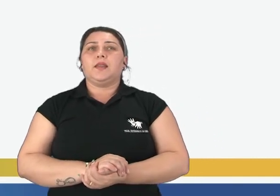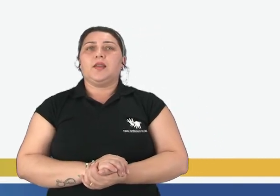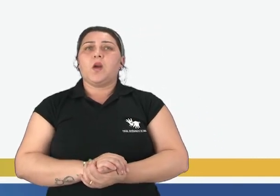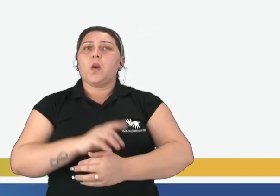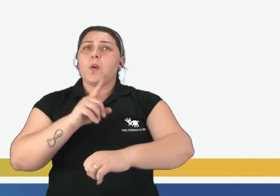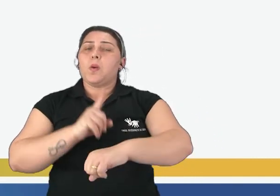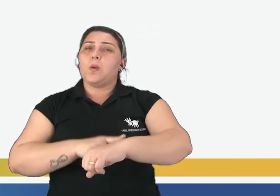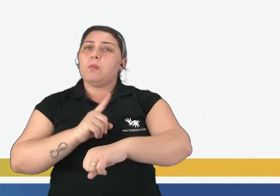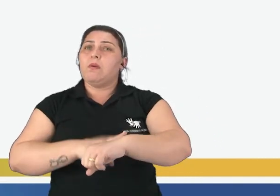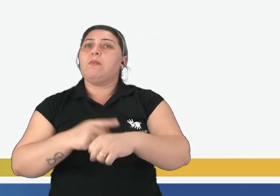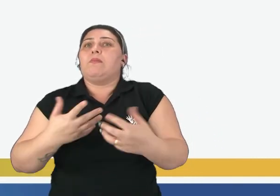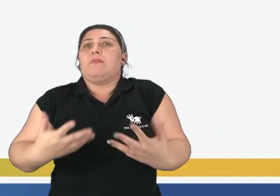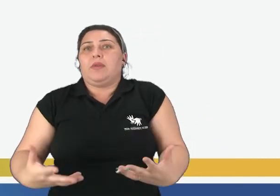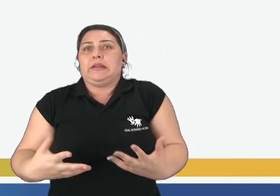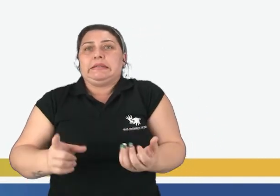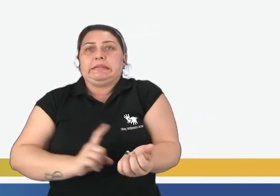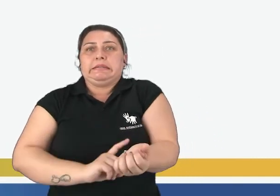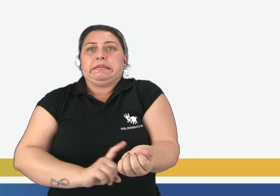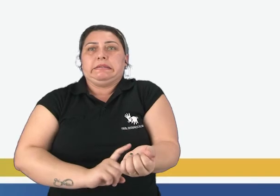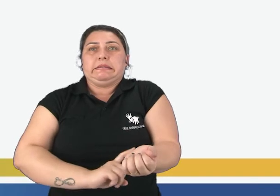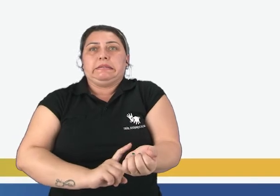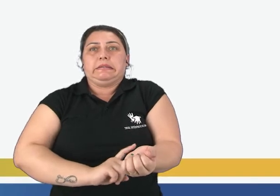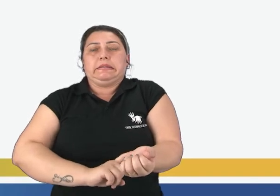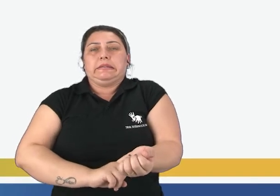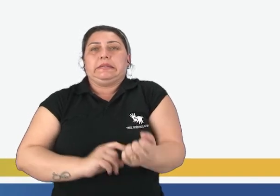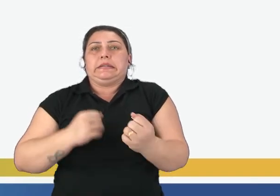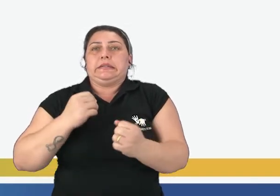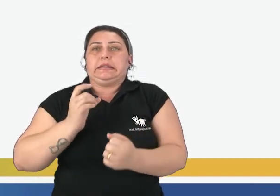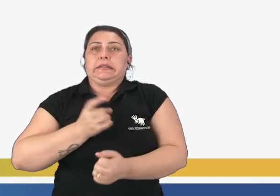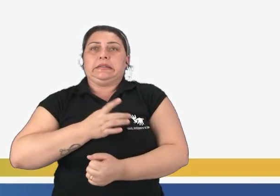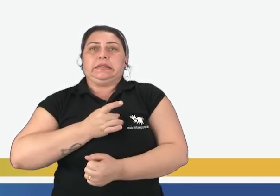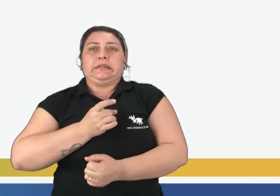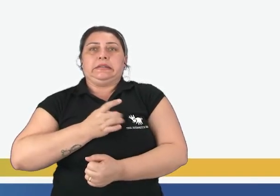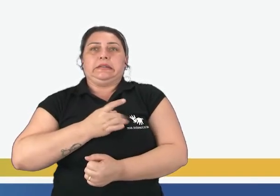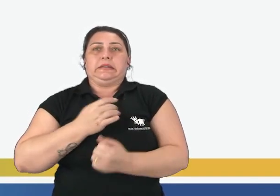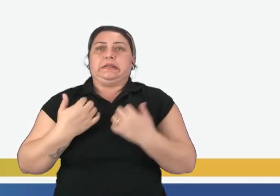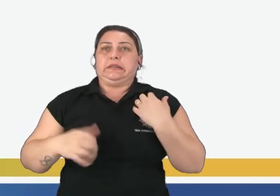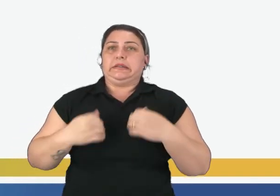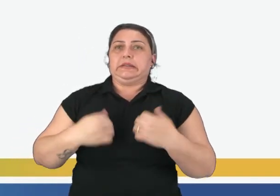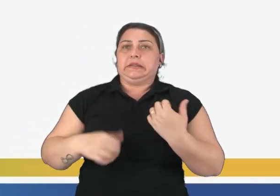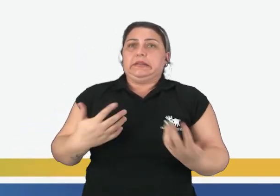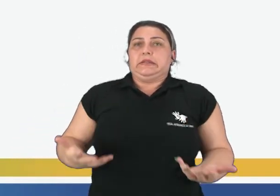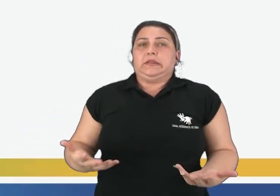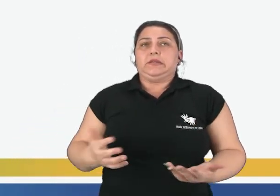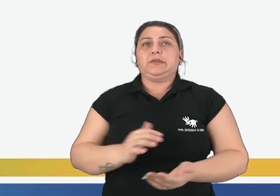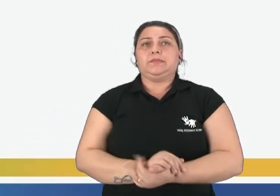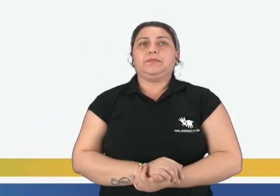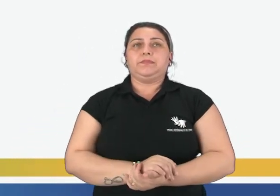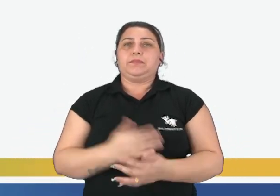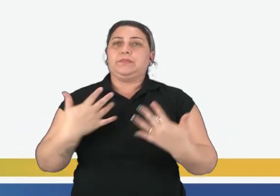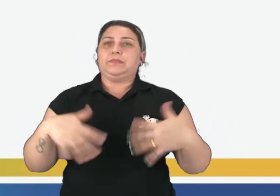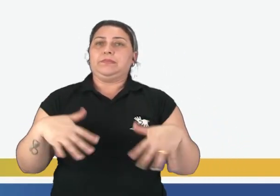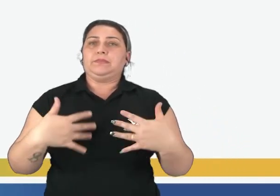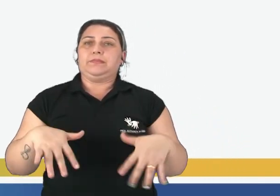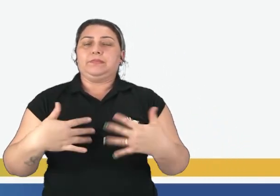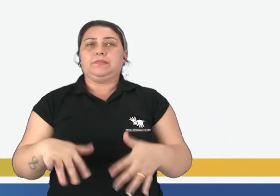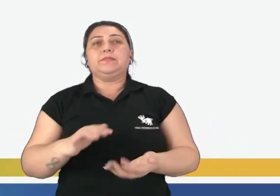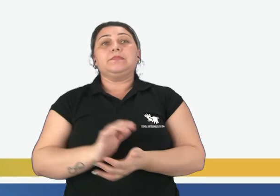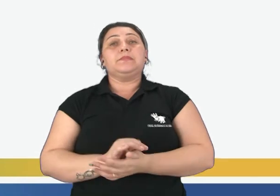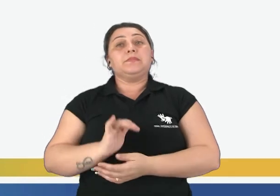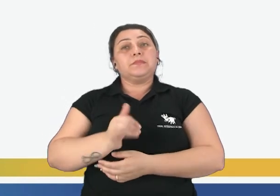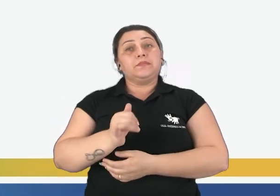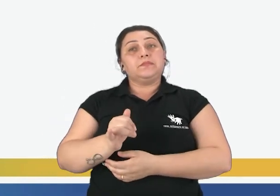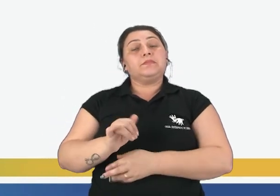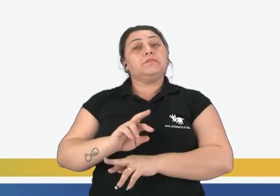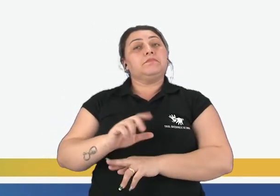clímax ou seja momento de uma alta tensão então teve momentos de uma atenção na história e